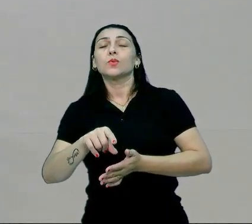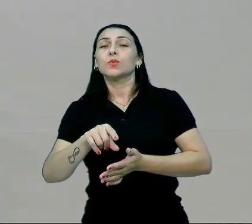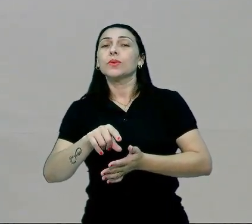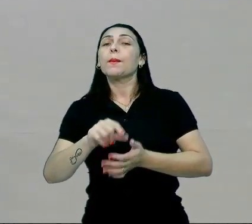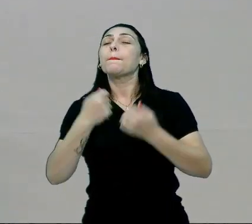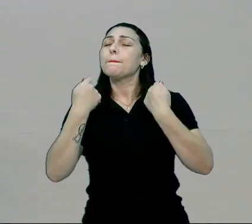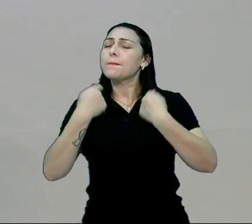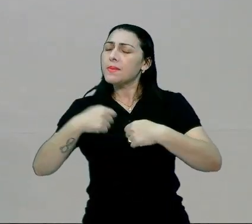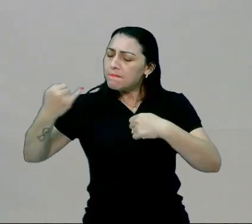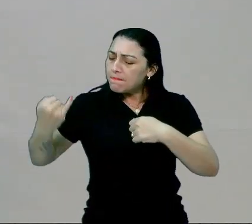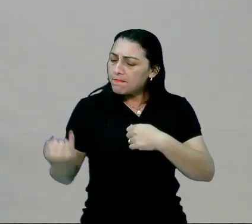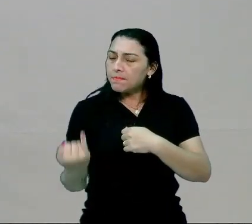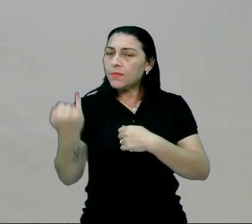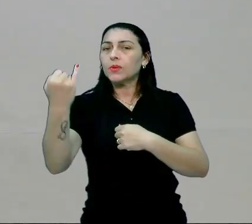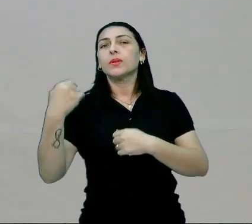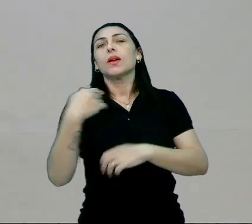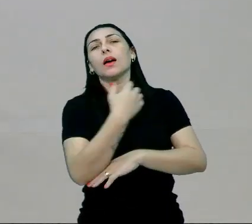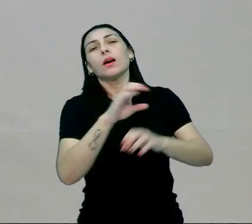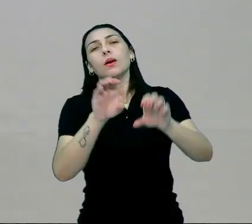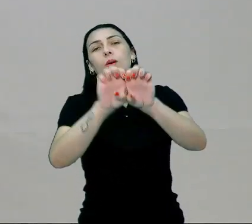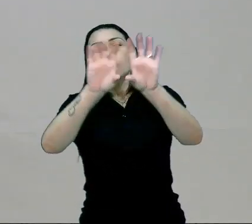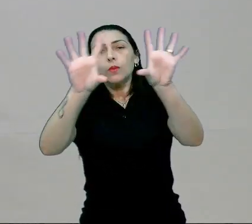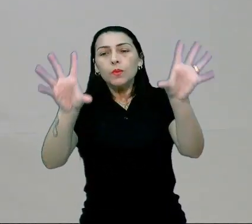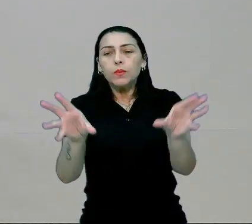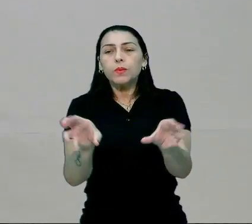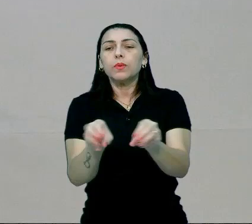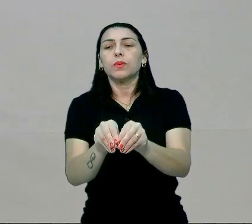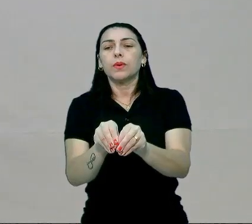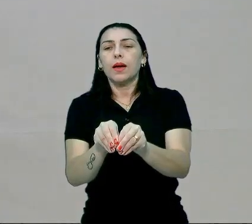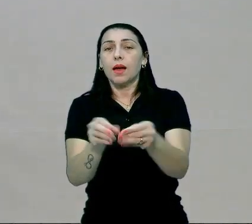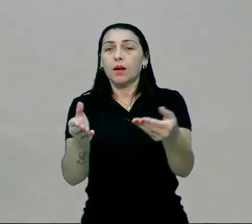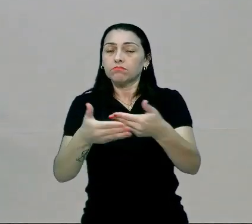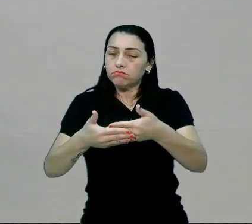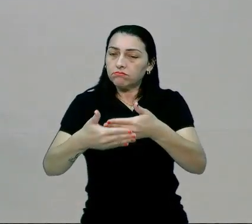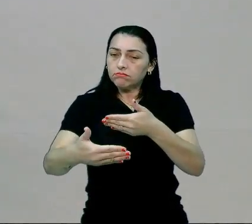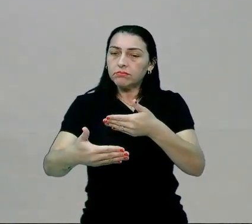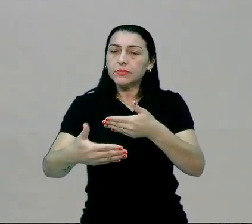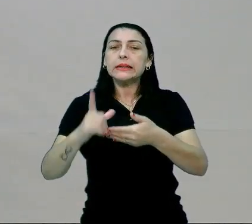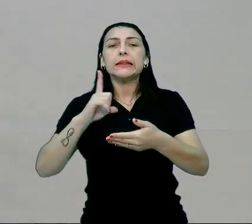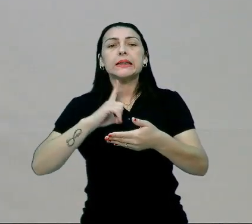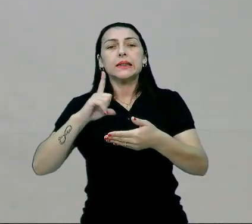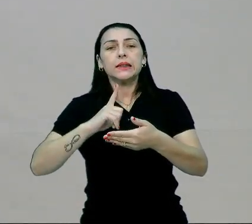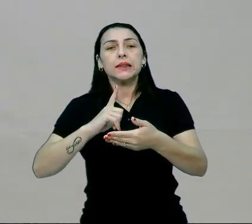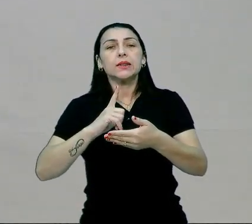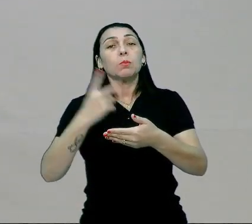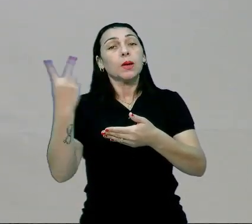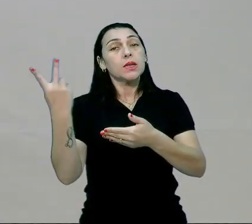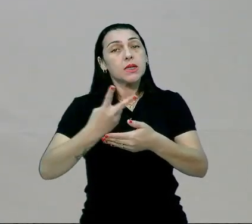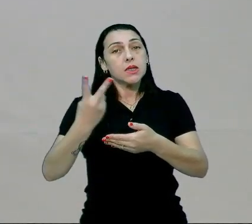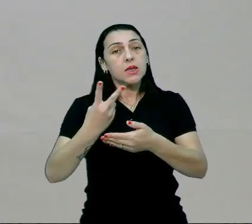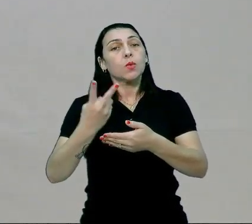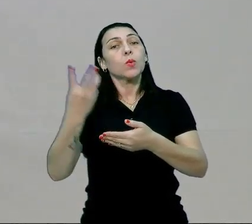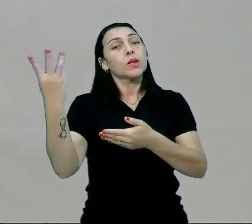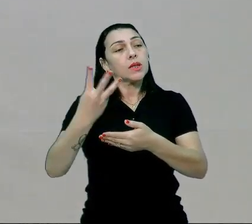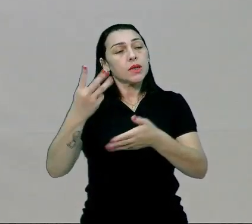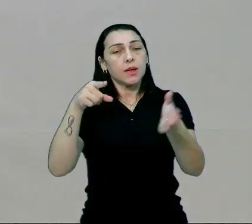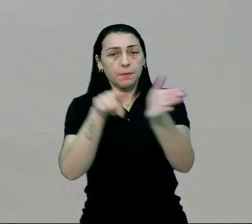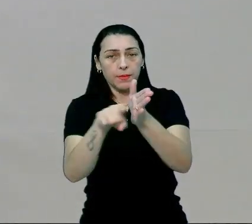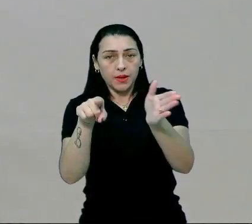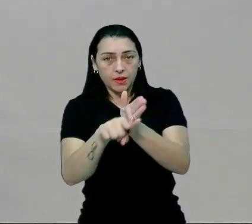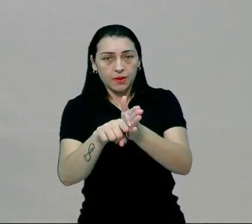absolutamente necessário ao ecossistema. Vamos avançar? Temos ainda uma segunda e uma